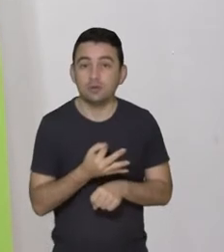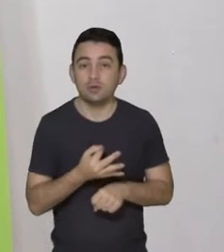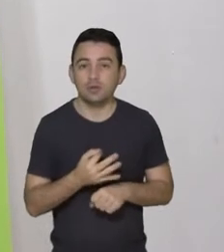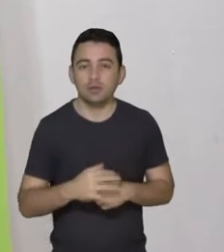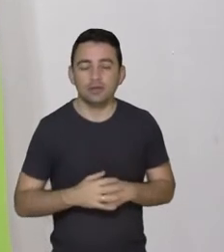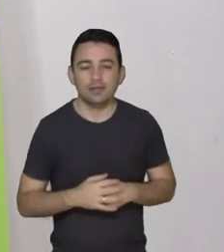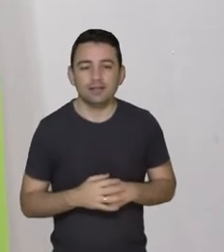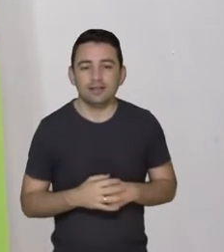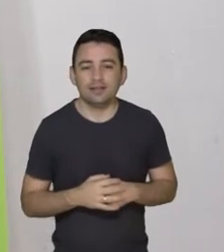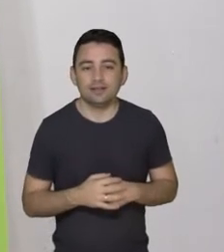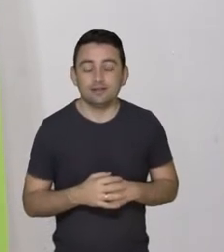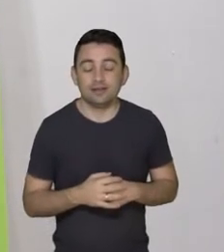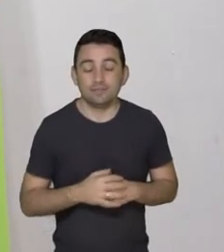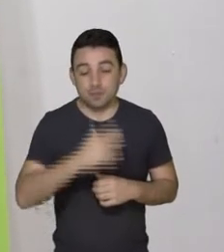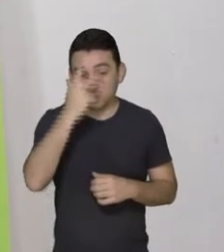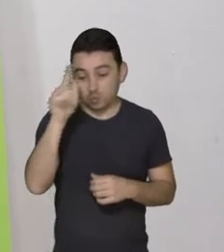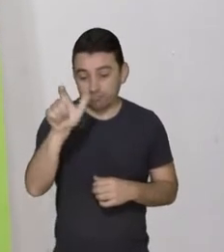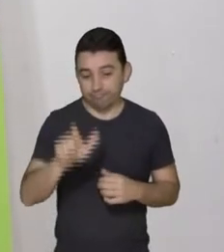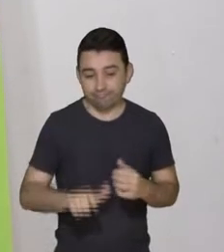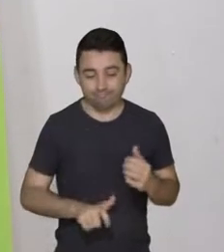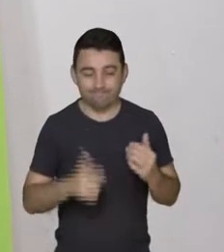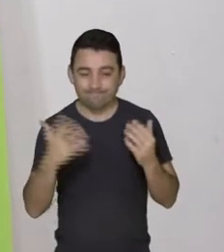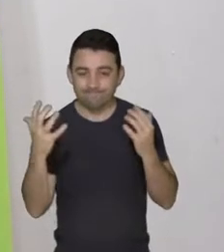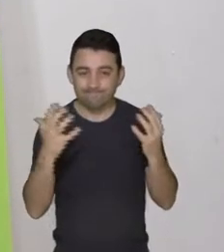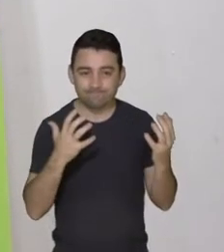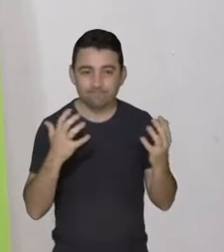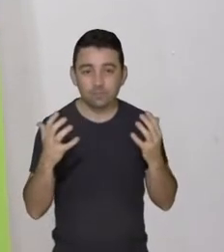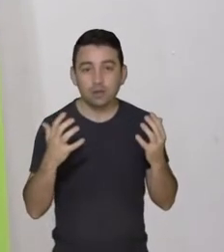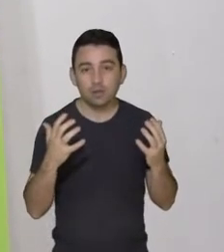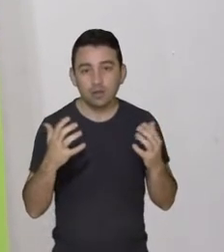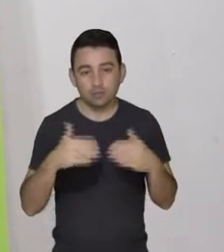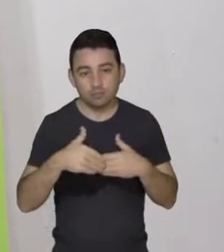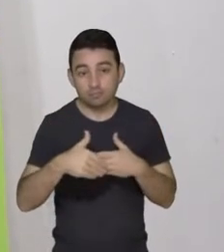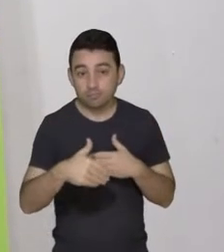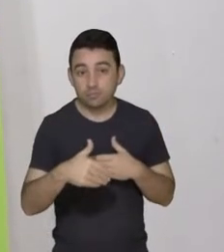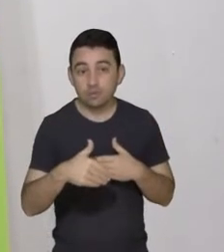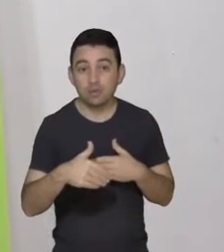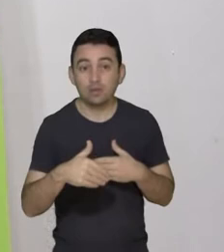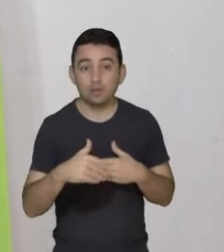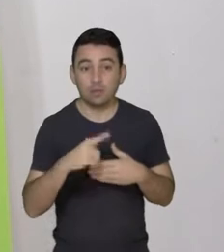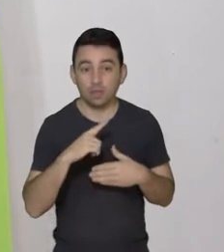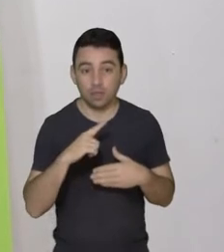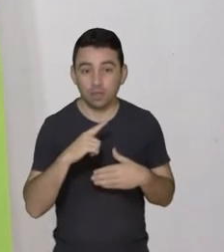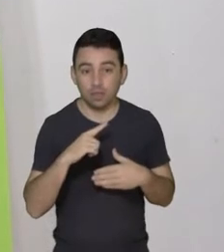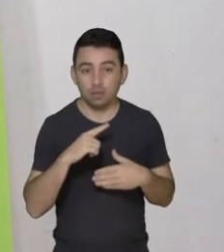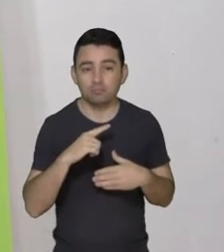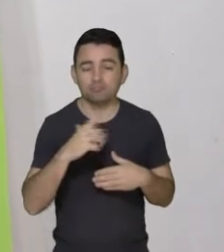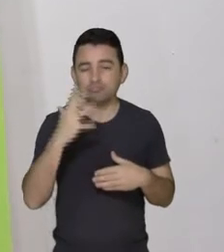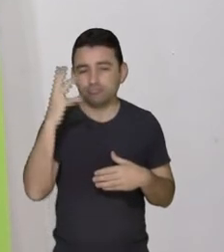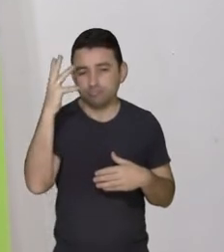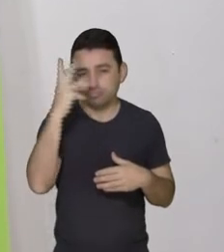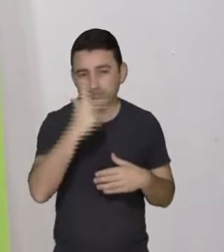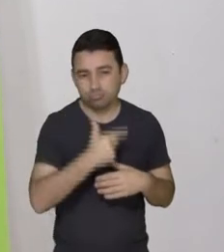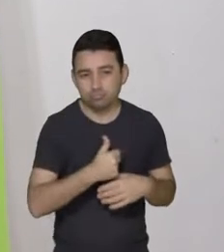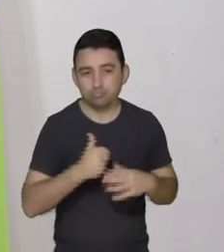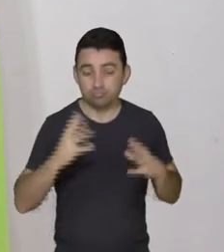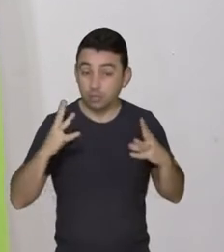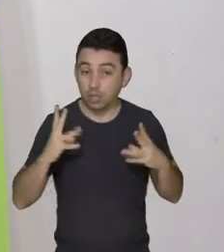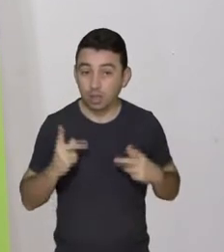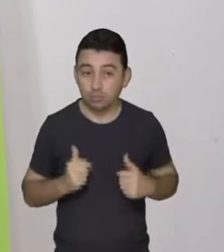mexem muito com indivíduo nós tivemos aí pela frente uma uma campanha muito bonita muito limpa muito